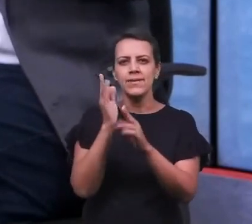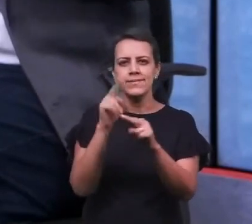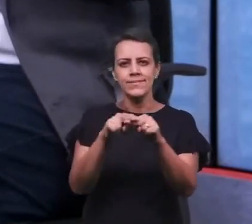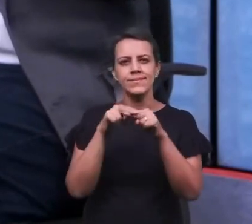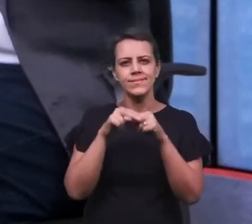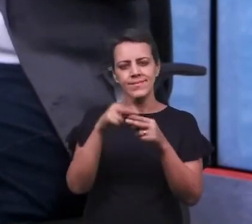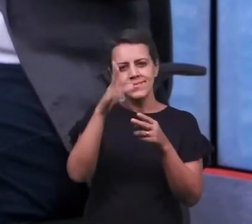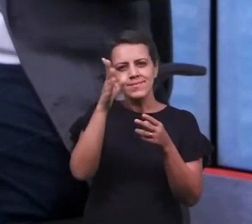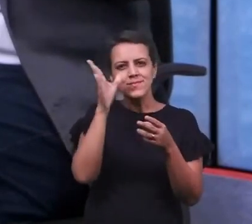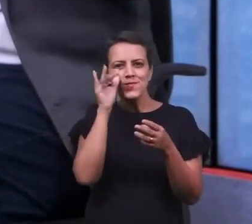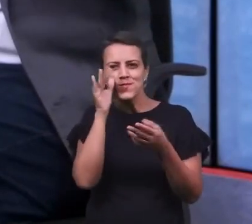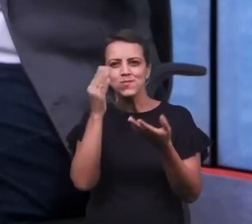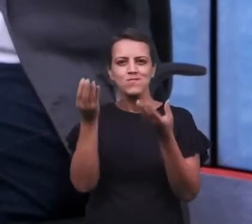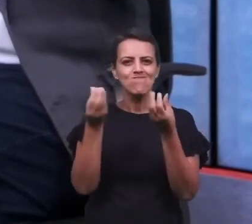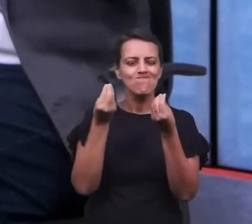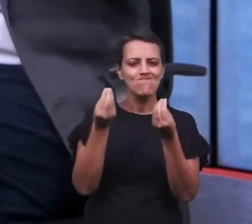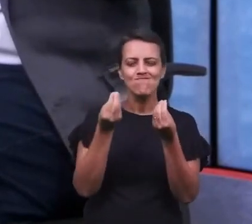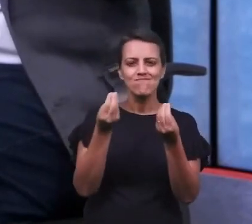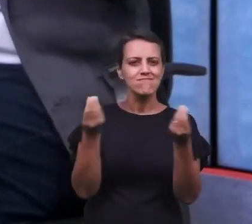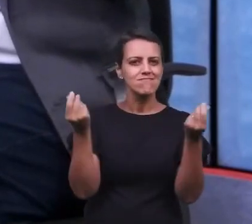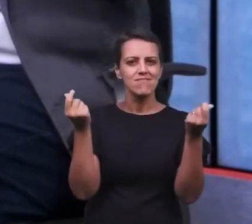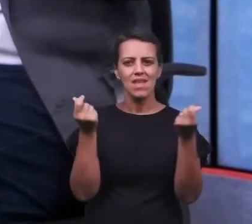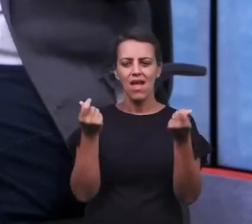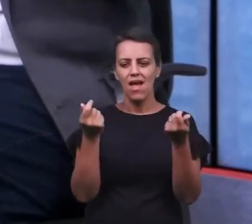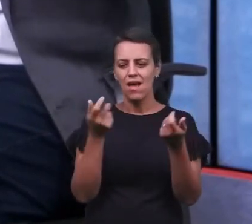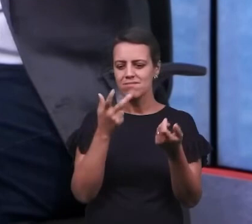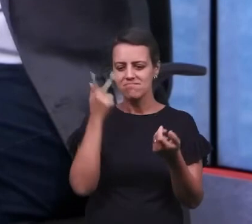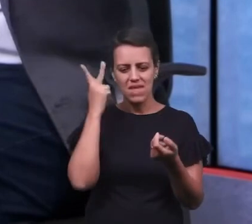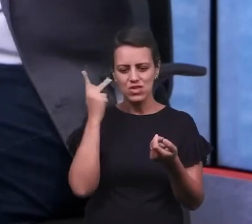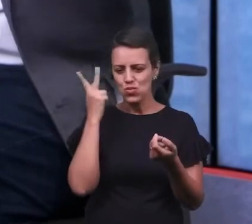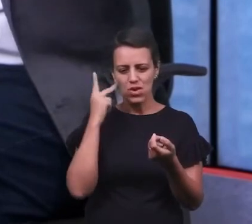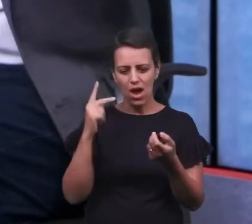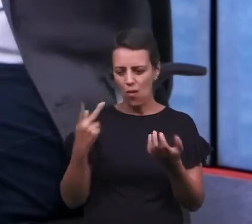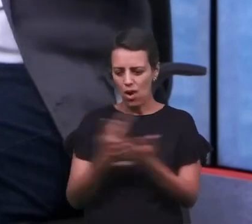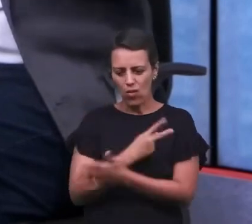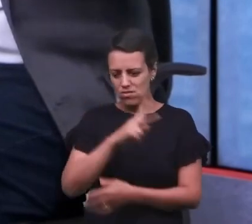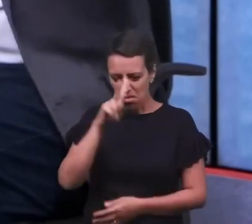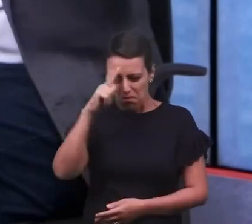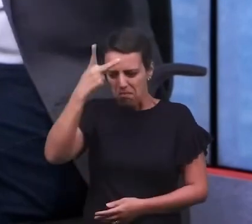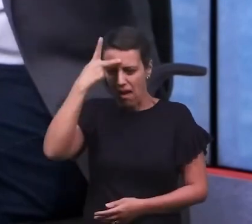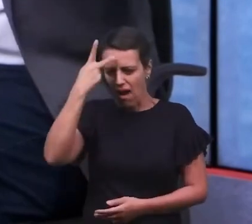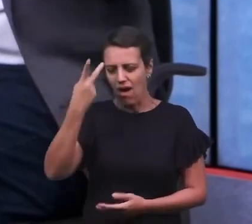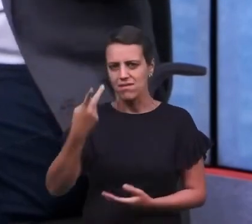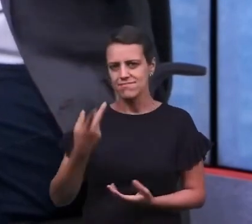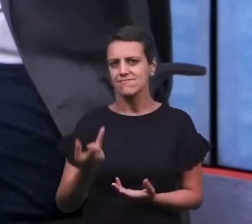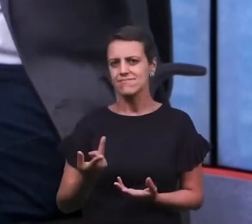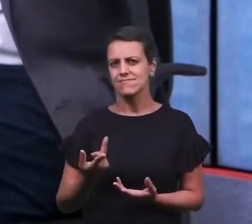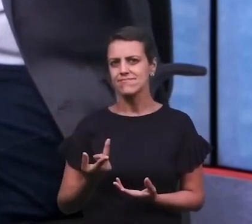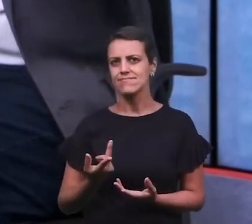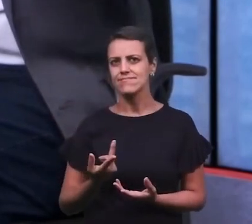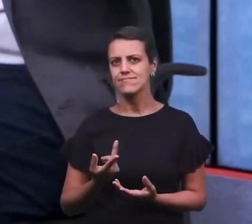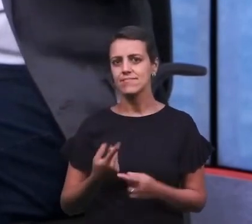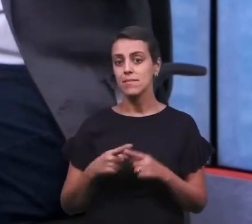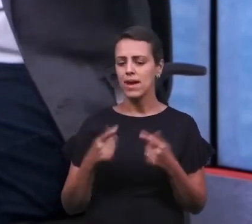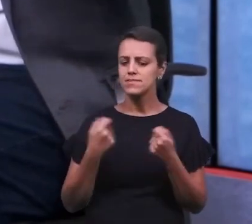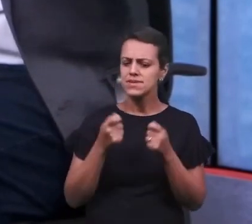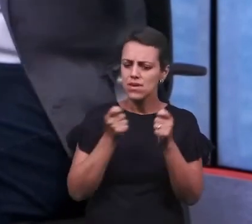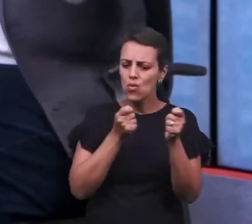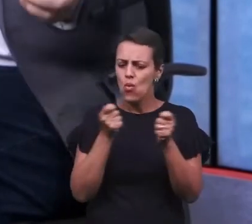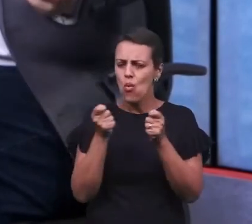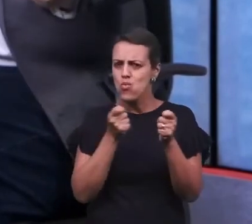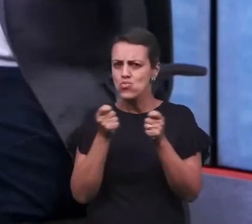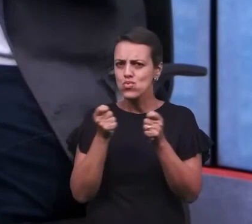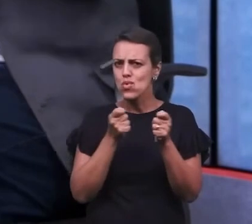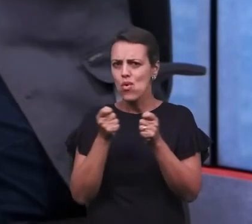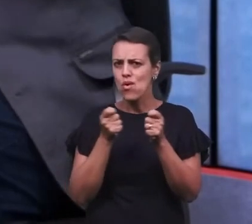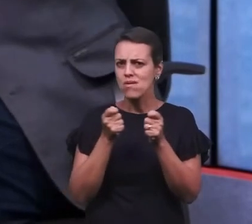uma coisa natural do jovem e que, claro, o jovem em maior ou menor medida vai trabalhar isso na sua vida para que isso não se torne um